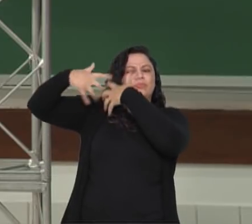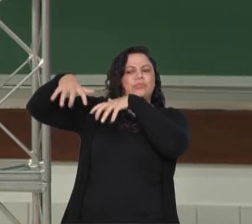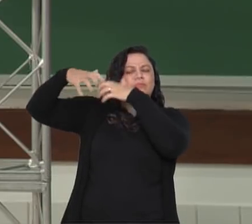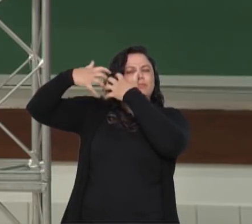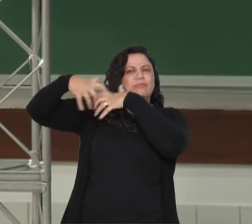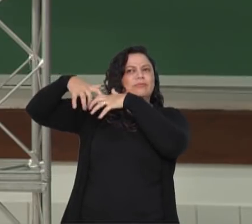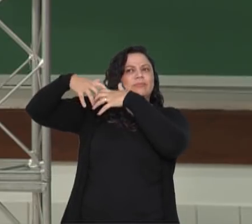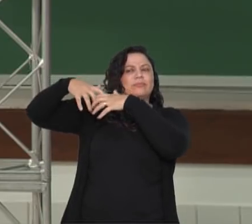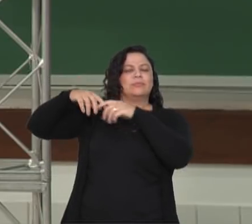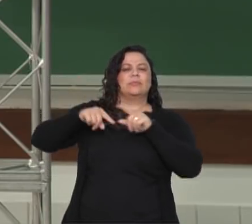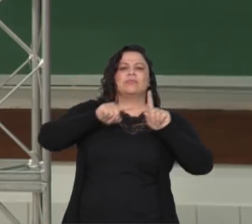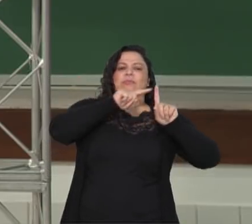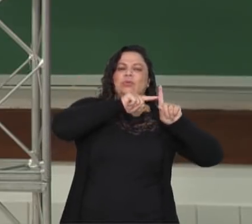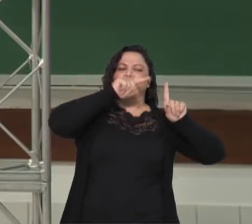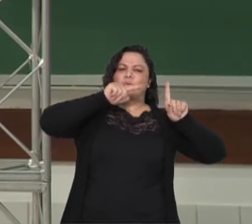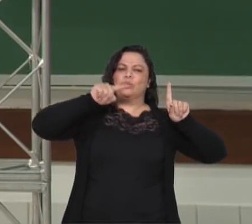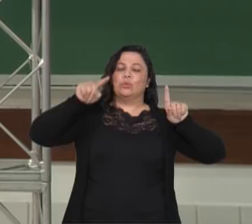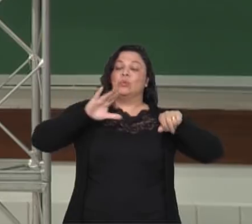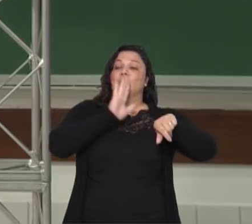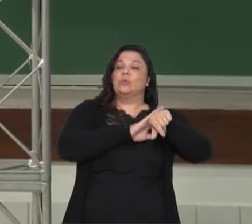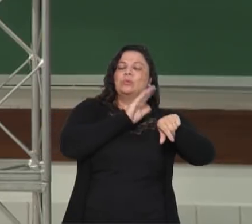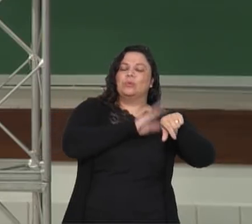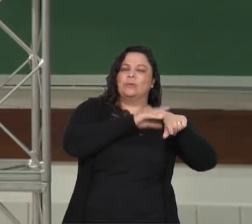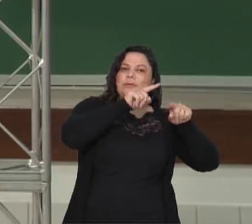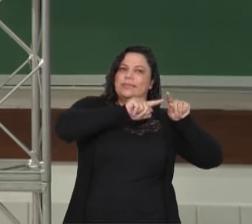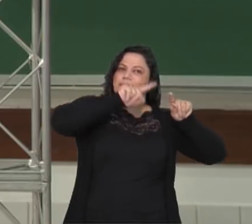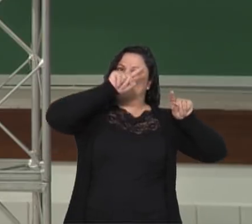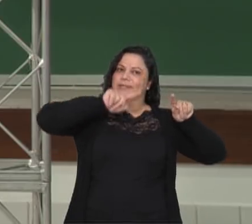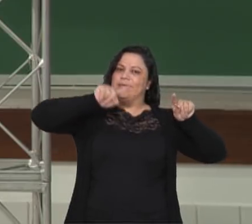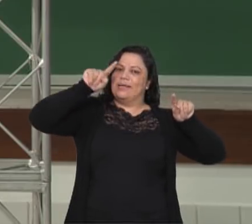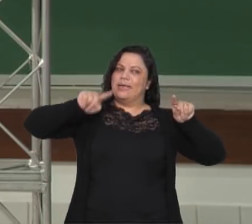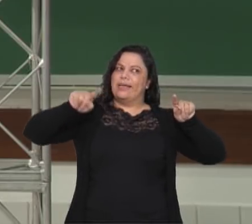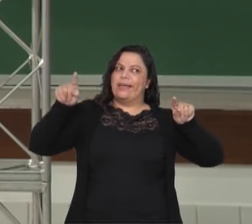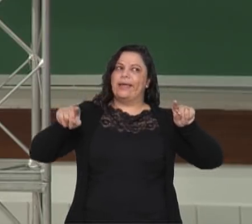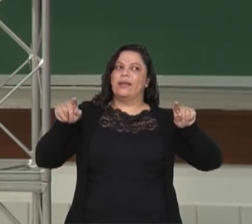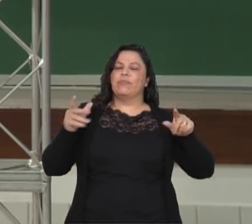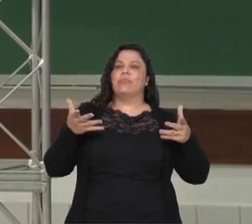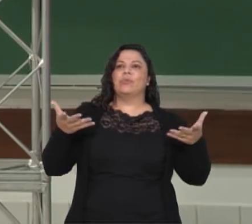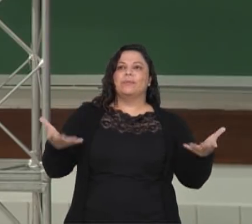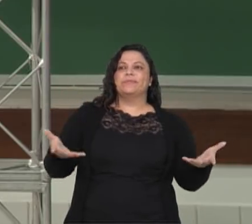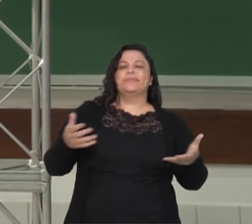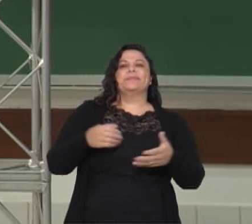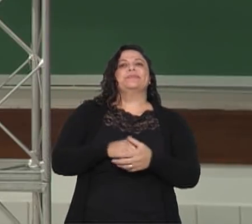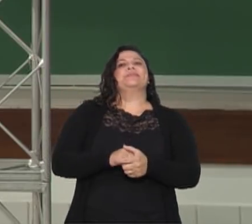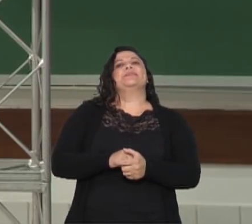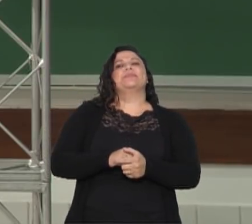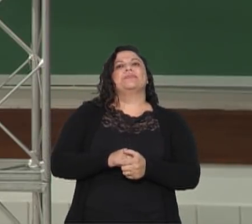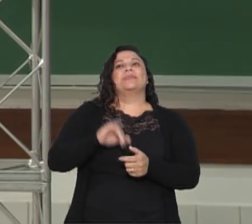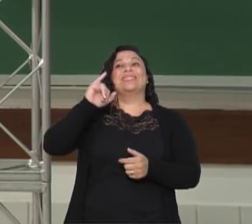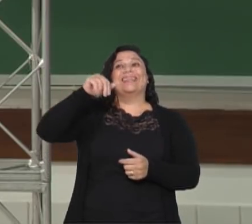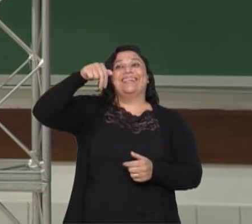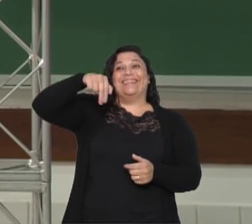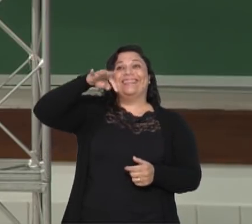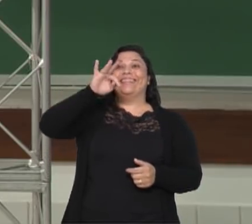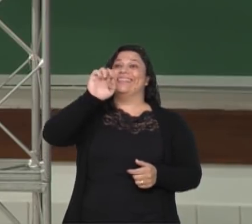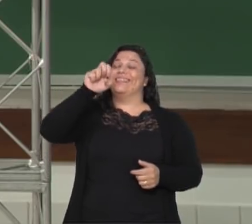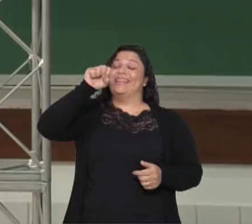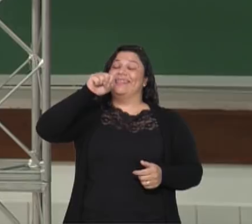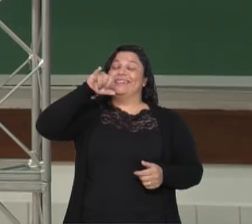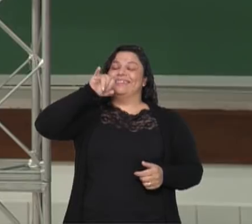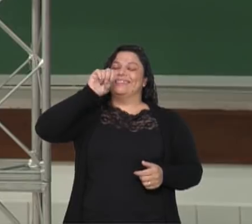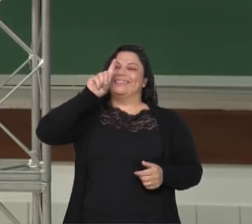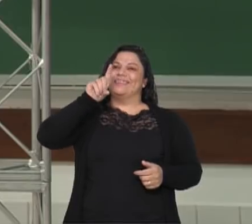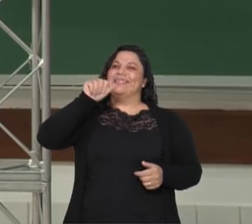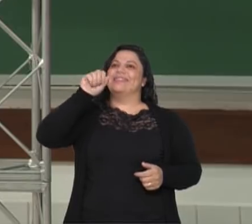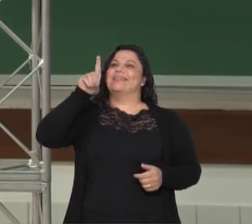da duração, da intensidade, altura, duração, intensidade e timbre. Depois a gente